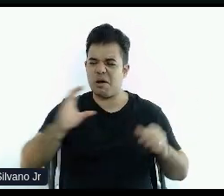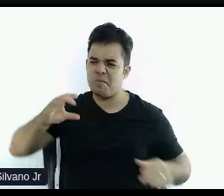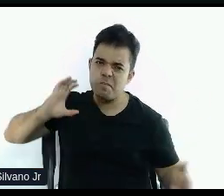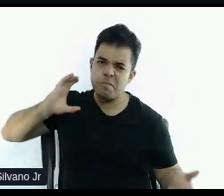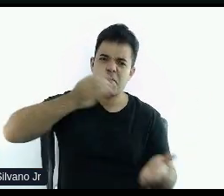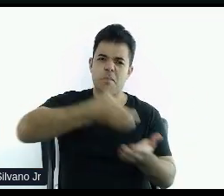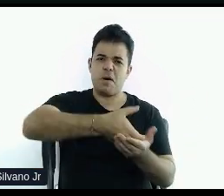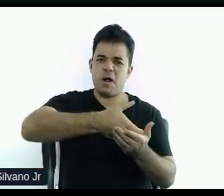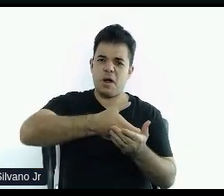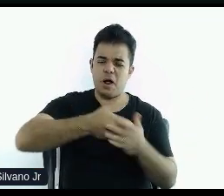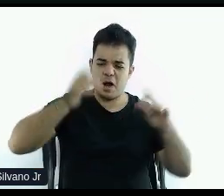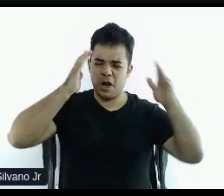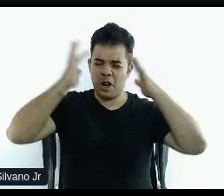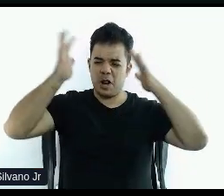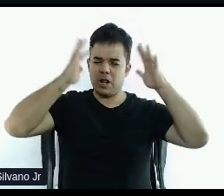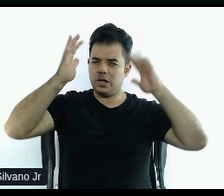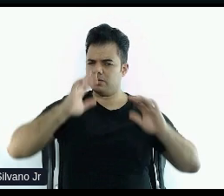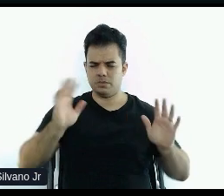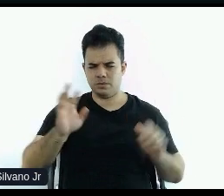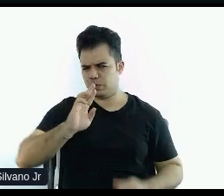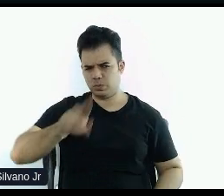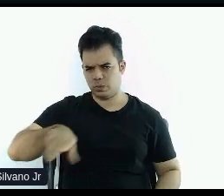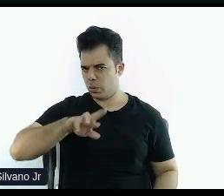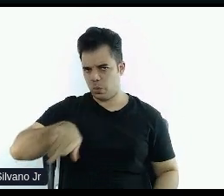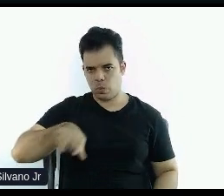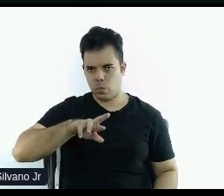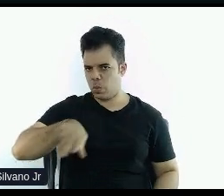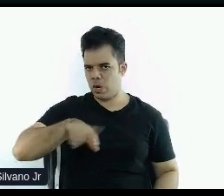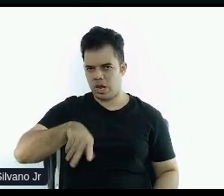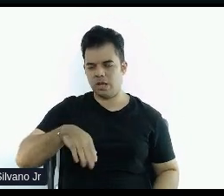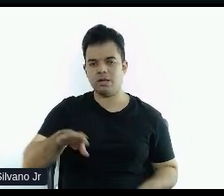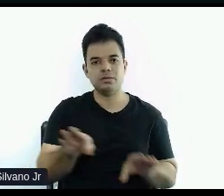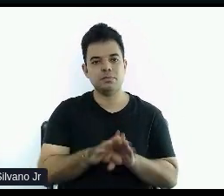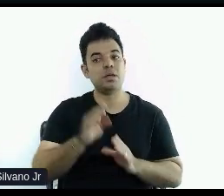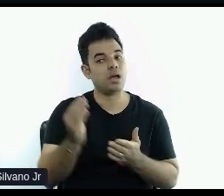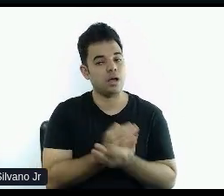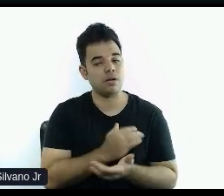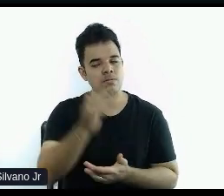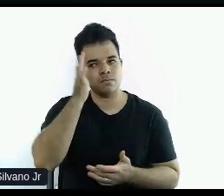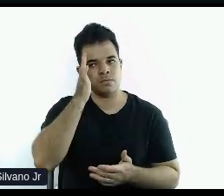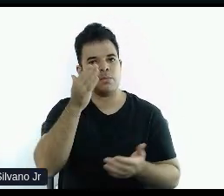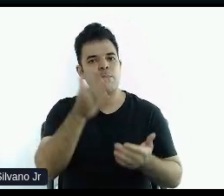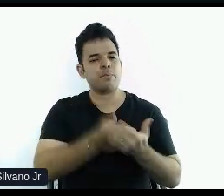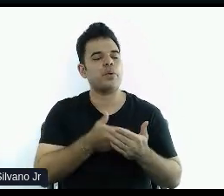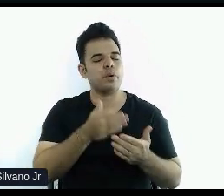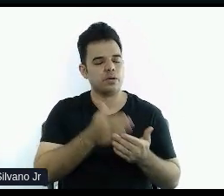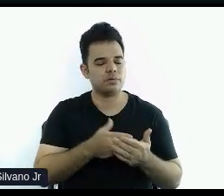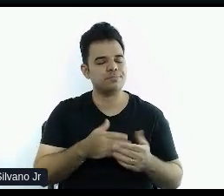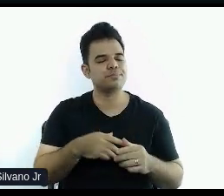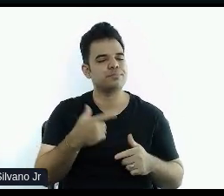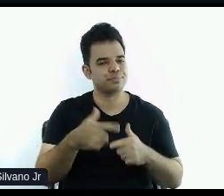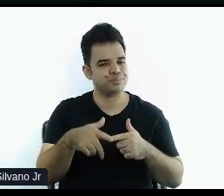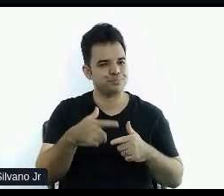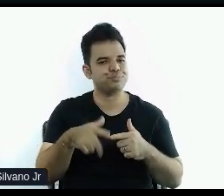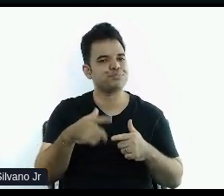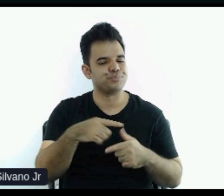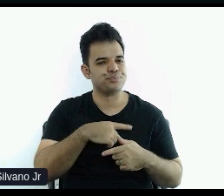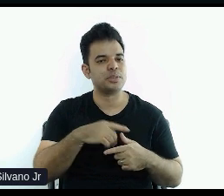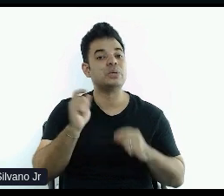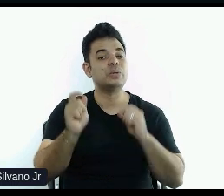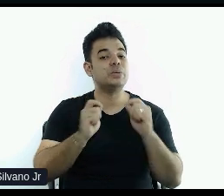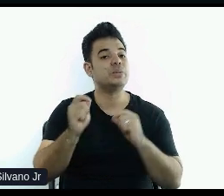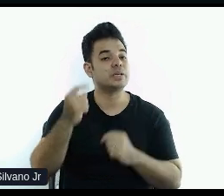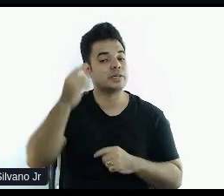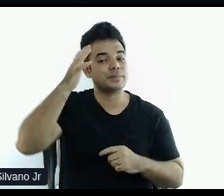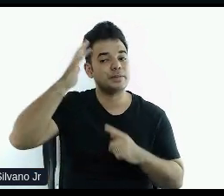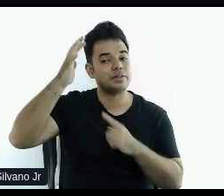da mentalidade que acaba sendo um dos grandes bloqueios para adicionar acessibilidade em produtos já existentes, que